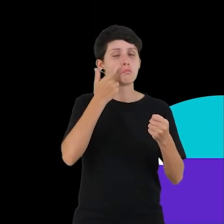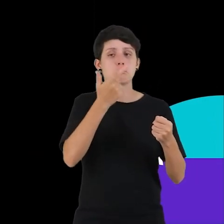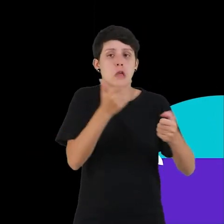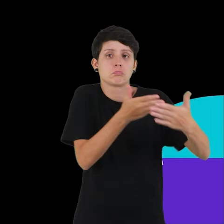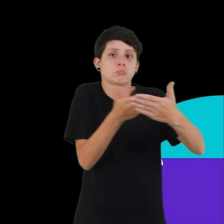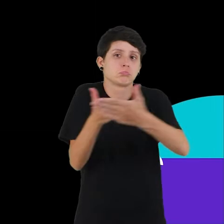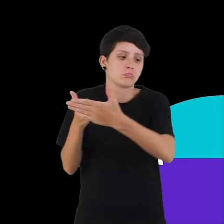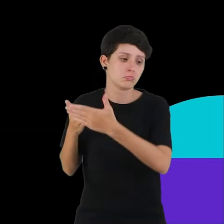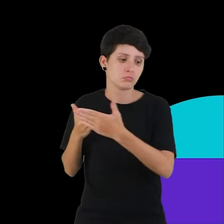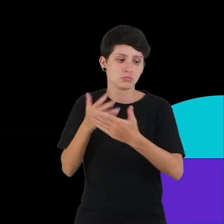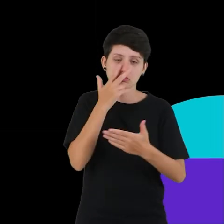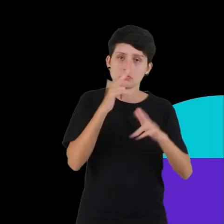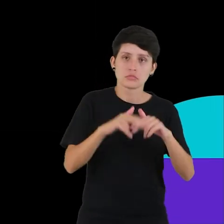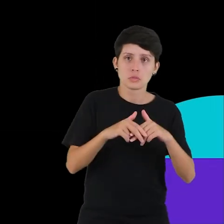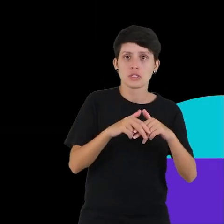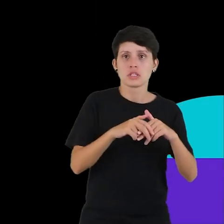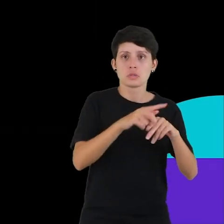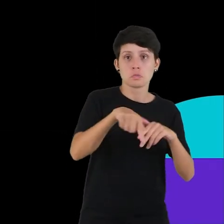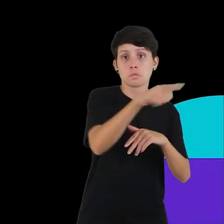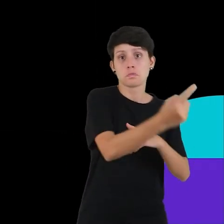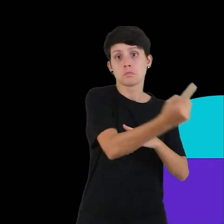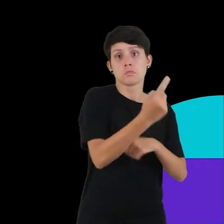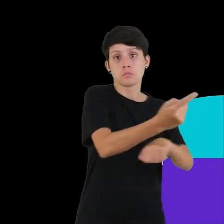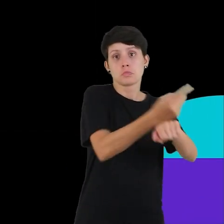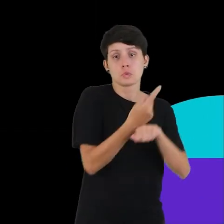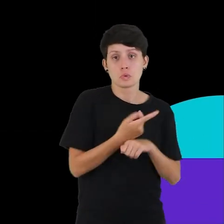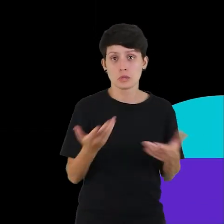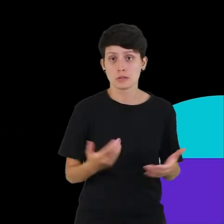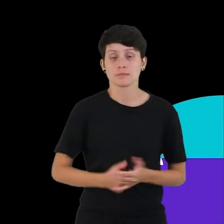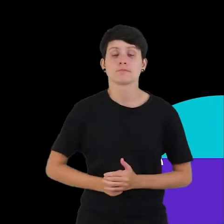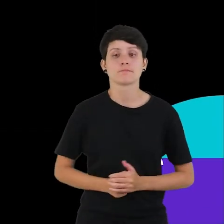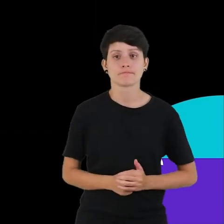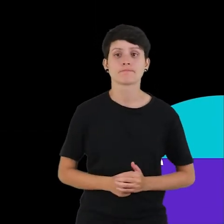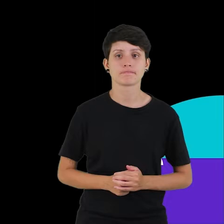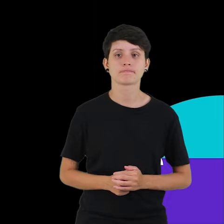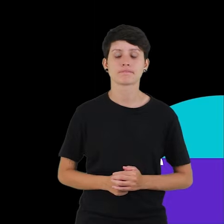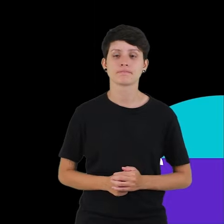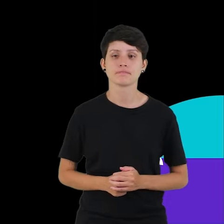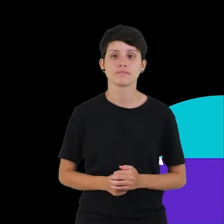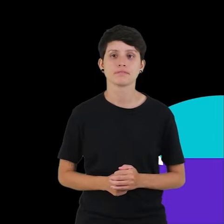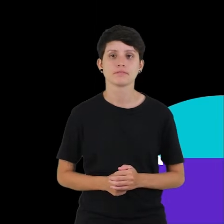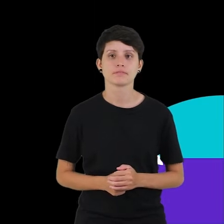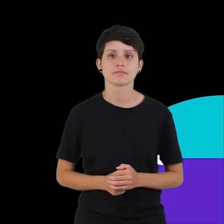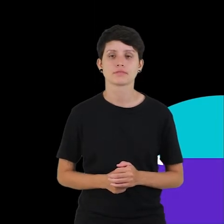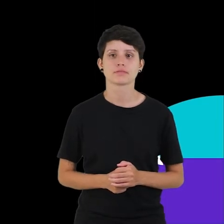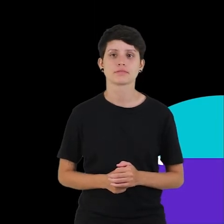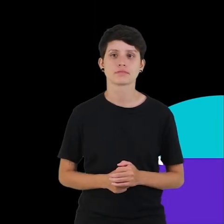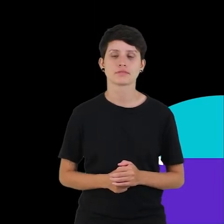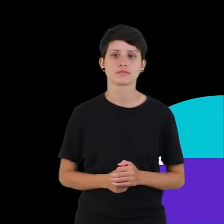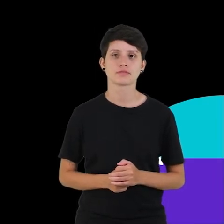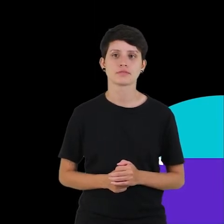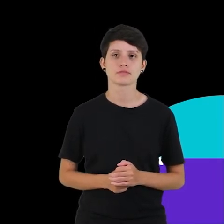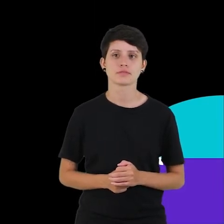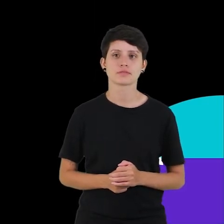Eu acho assim que eu sou uma boa revendedora, sempre estou ligando para as minhas clientes, falando sobre